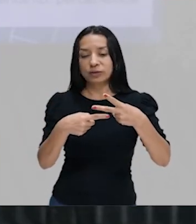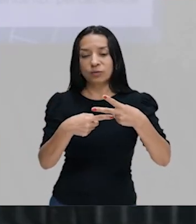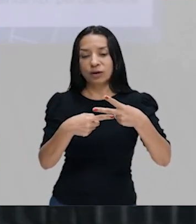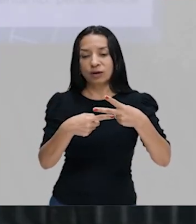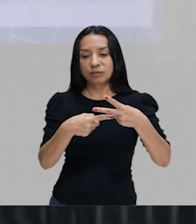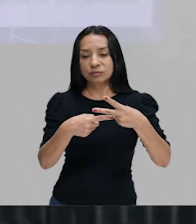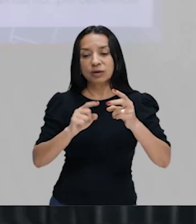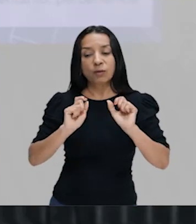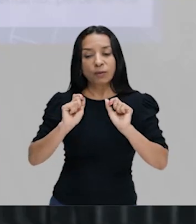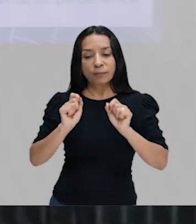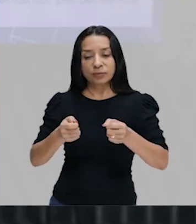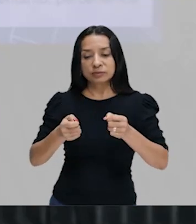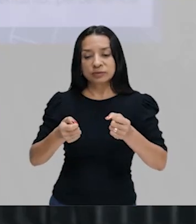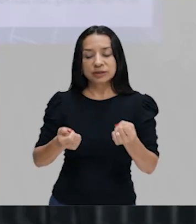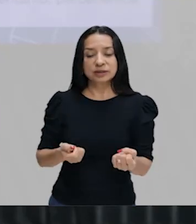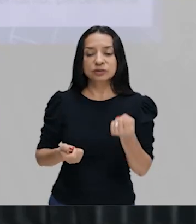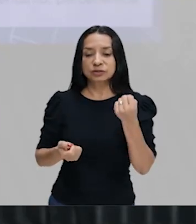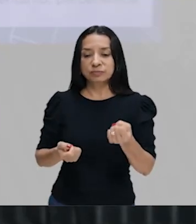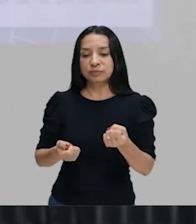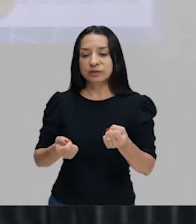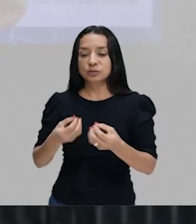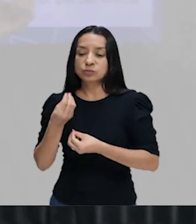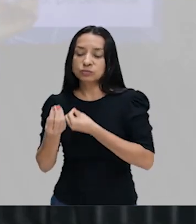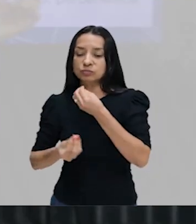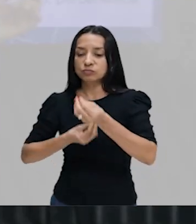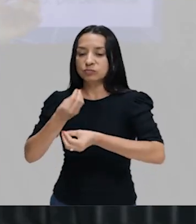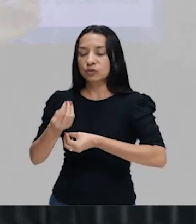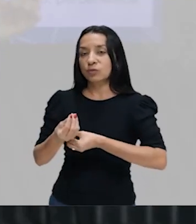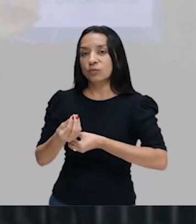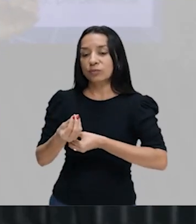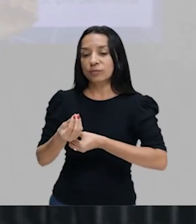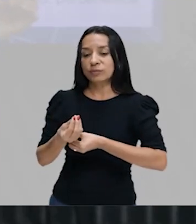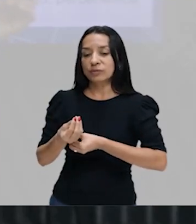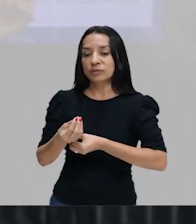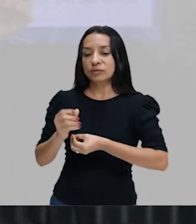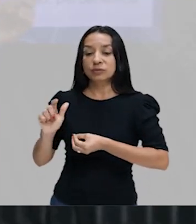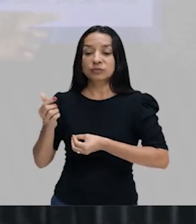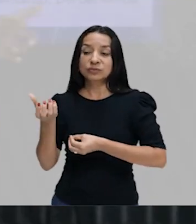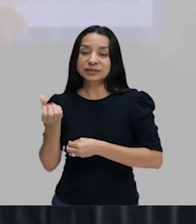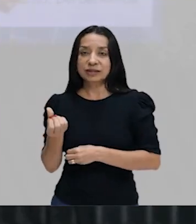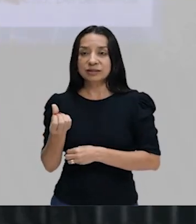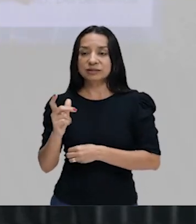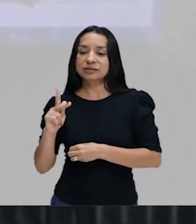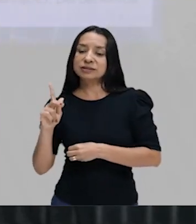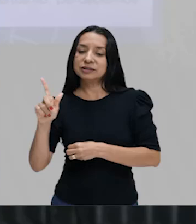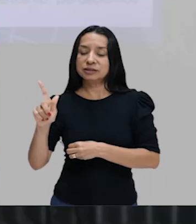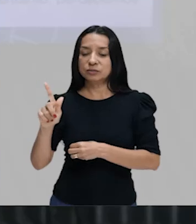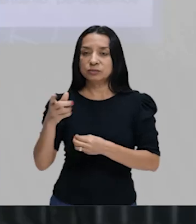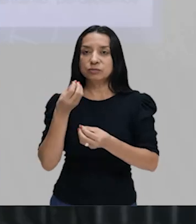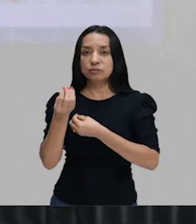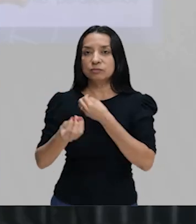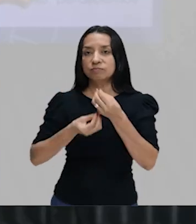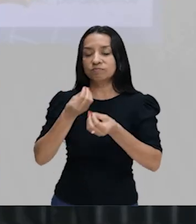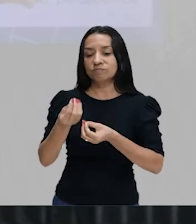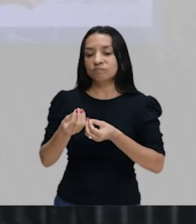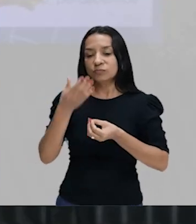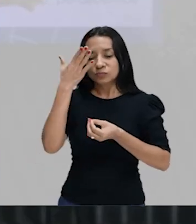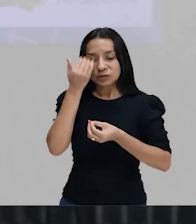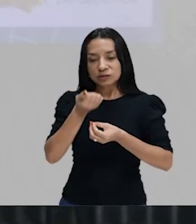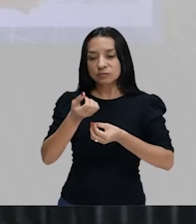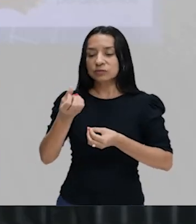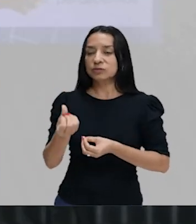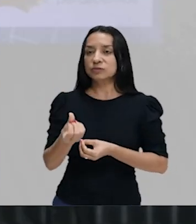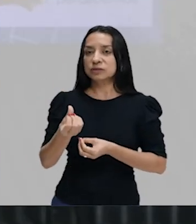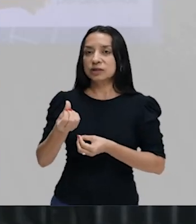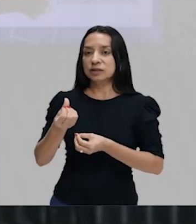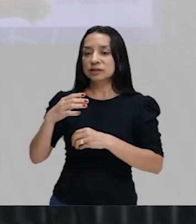possibilidade de peso para essas maçãs, assim como a mesma coisa acontece lá para o 6, tá? Como eu sei que o